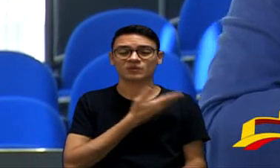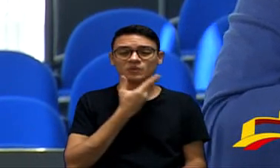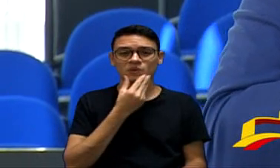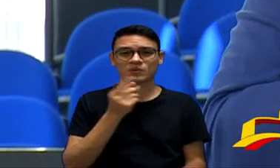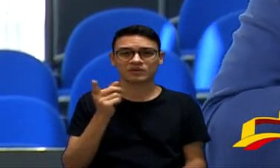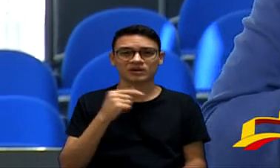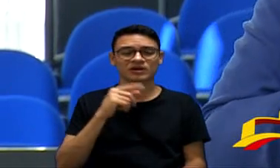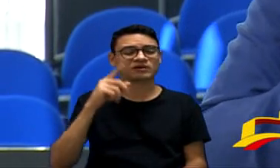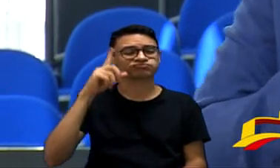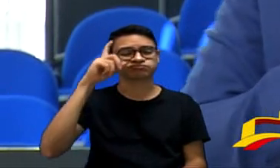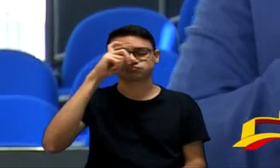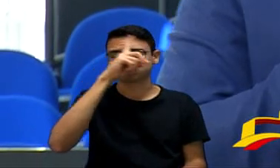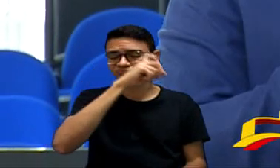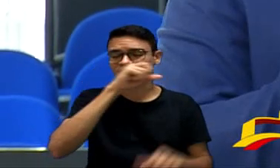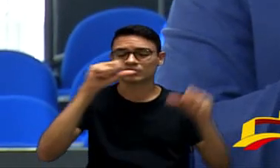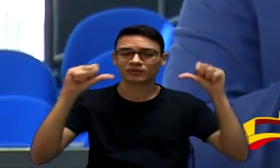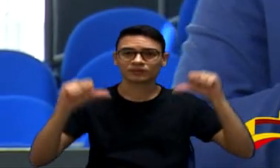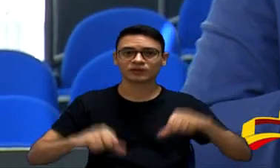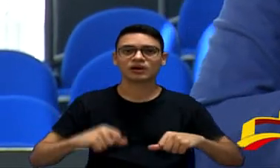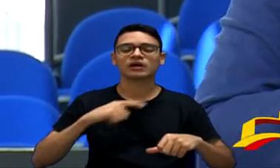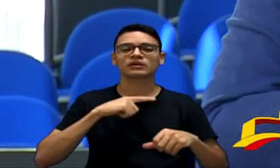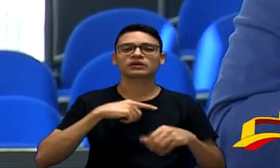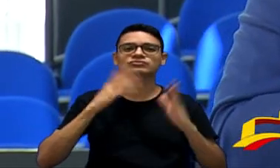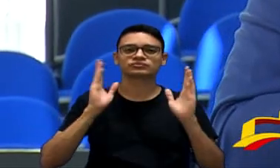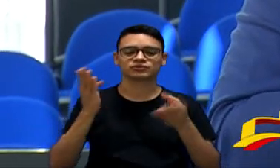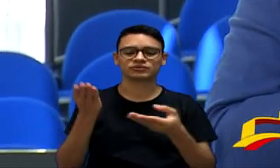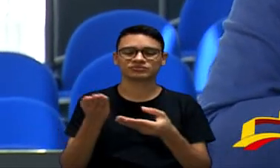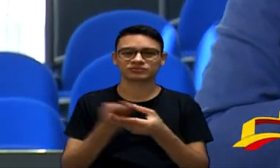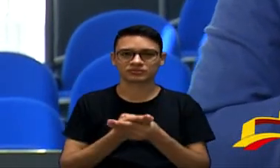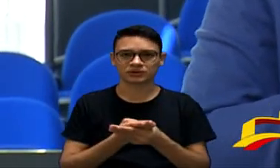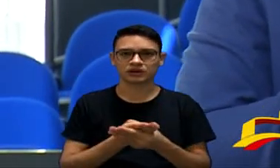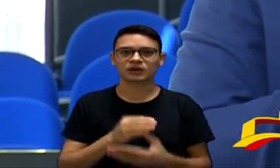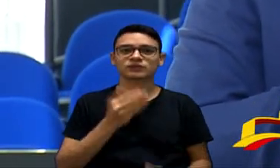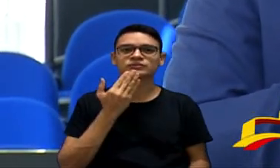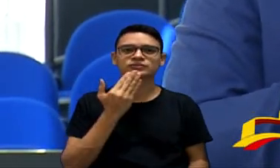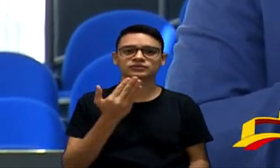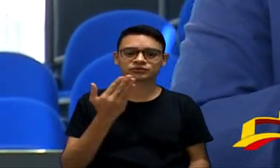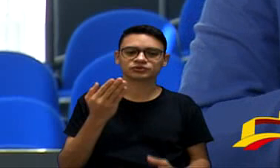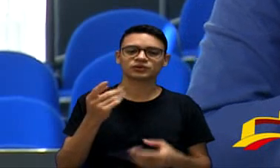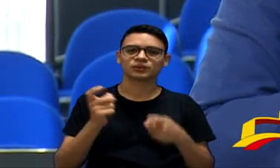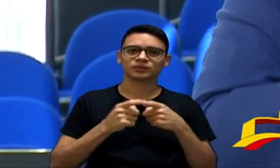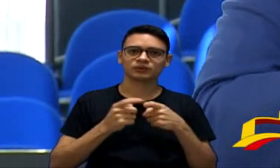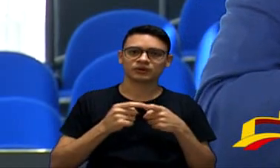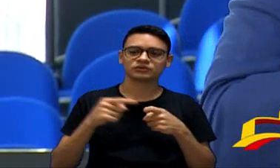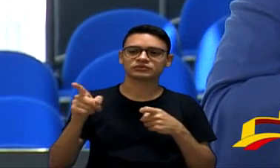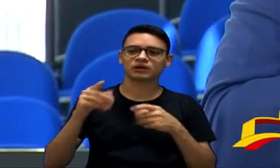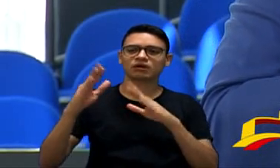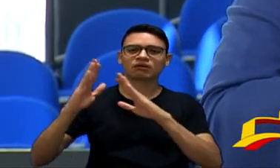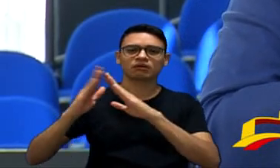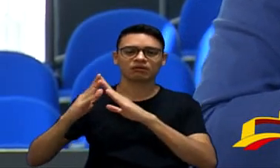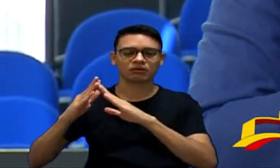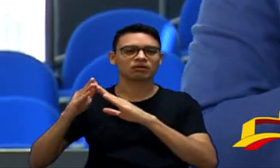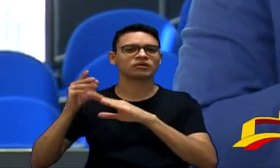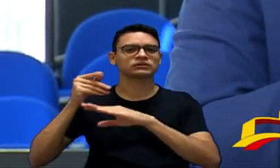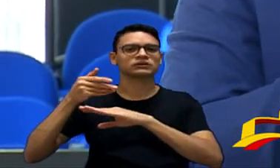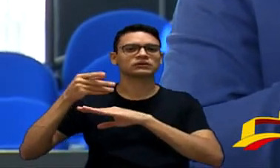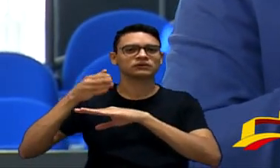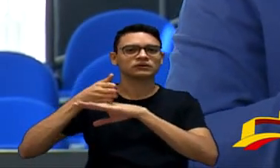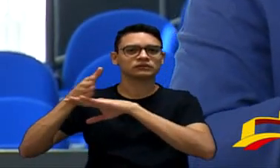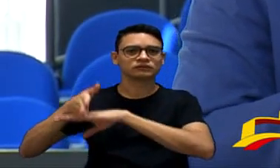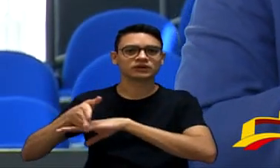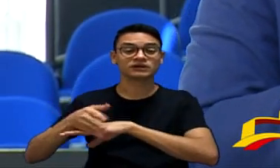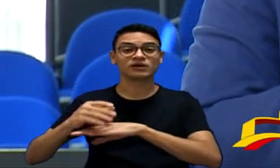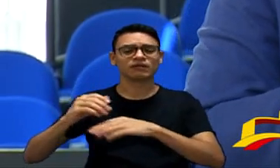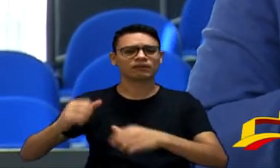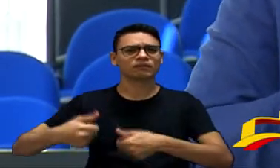dificuldade. E está com um monte de liminar para conseguir também o médico na casa. E isso não pode acontecer. Já o que está melhorando, tem que melhorar